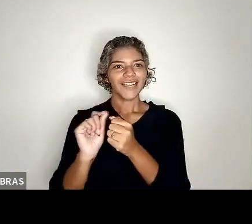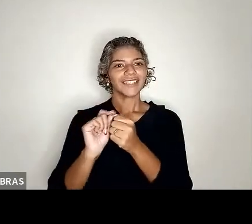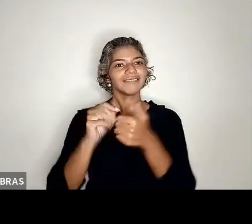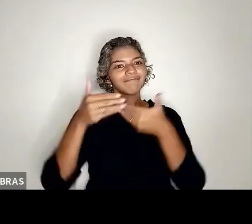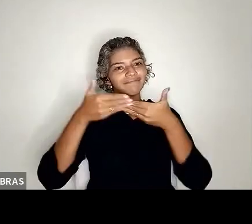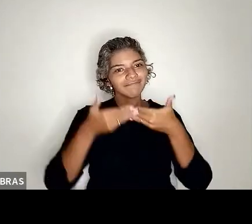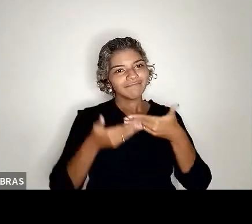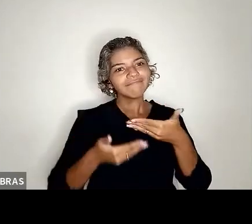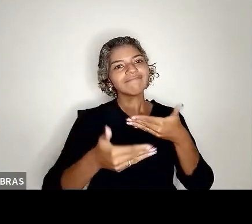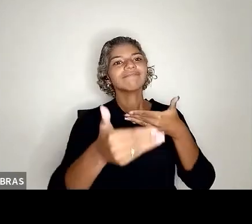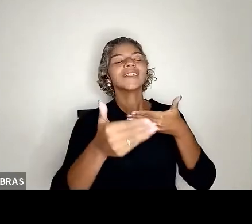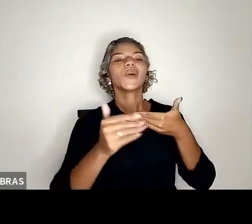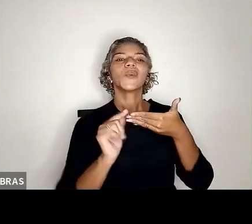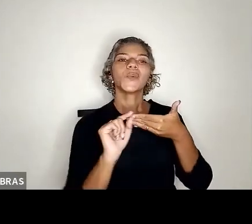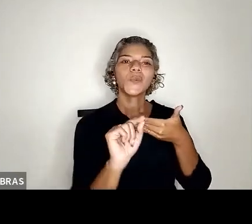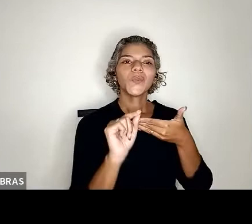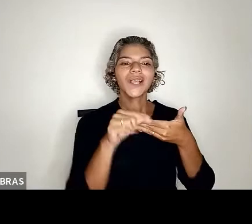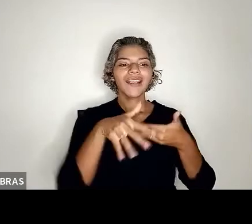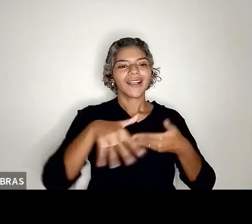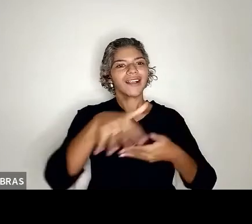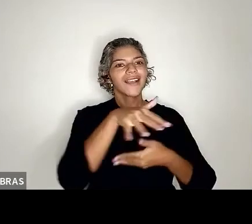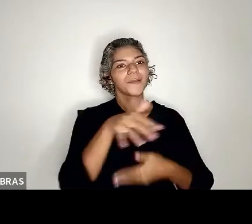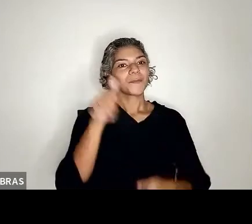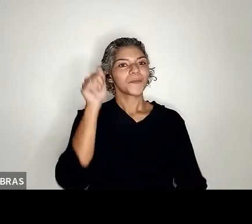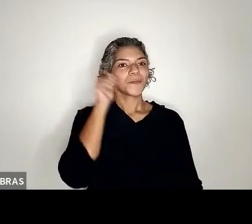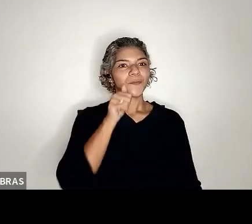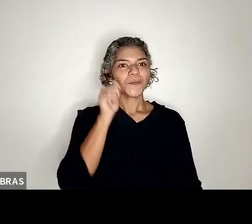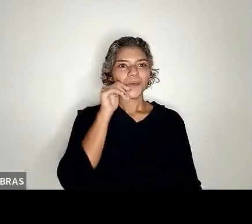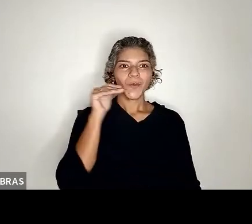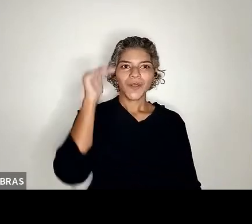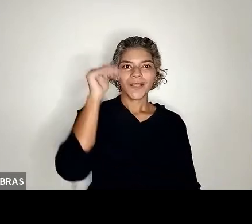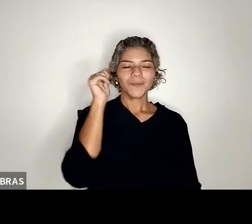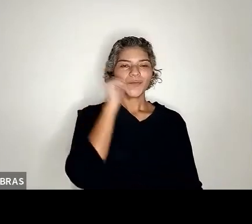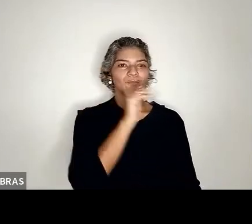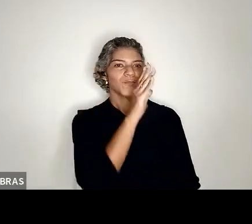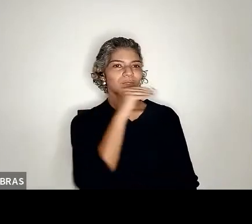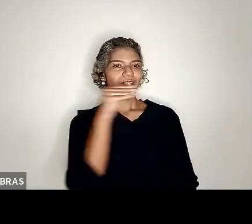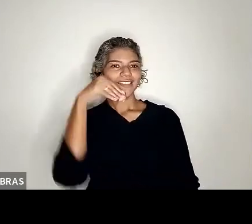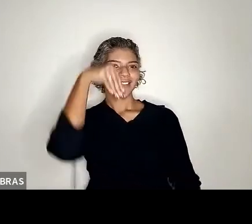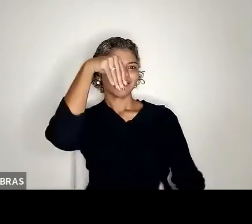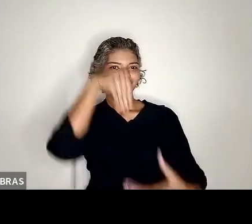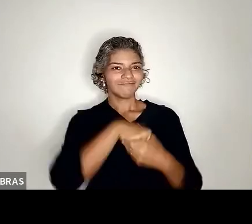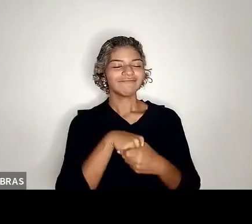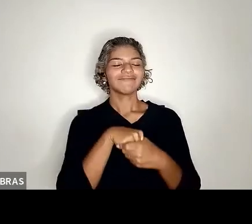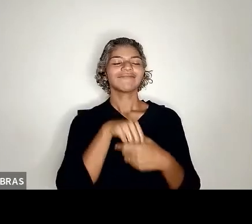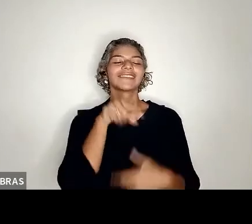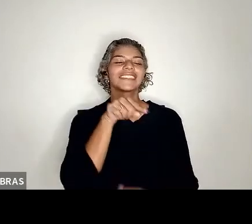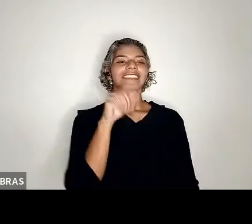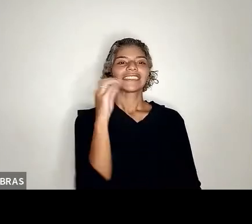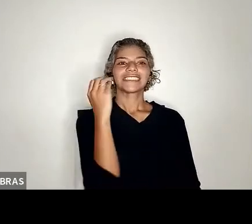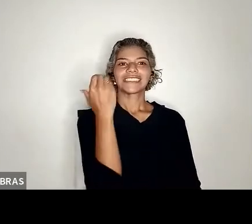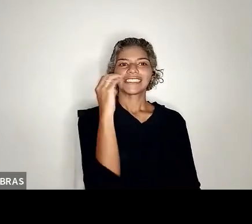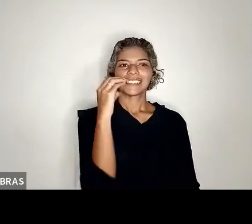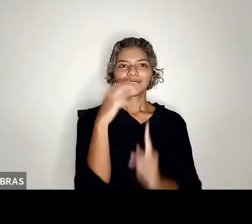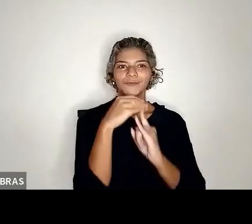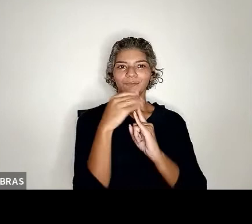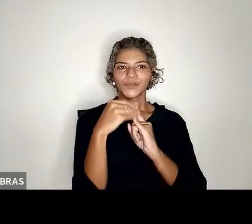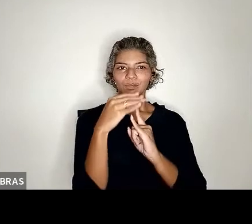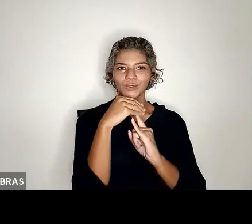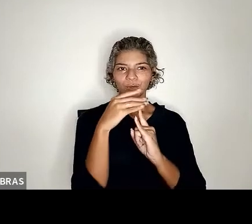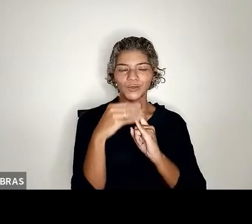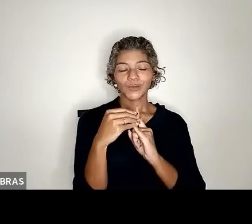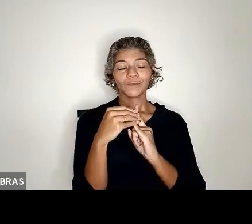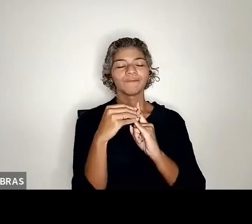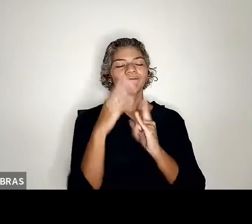da iniciativa Mulheres e Meninas na Ciência da Fiocruz. Então, um agradecimento muito especial da direção